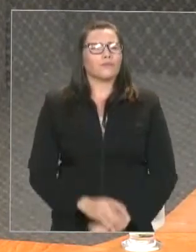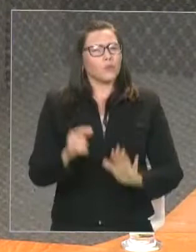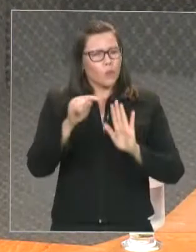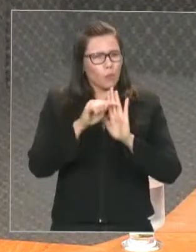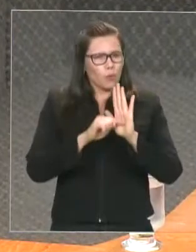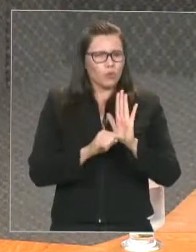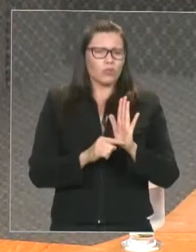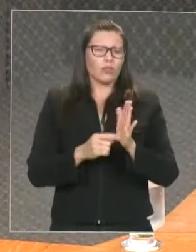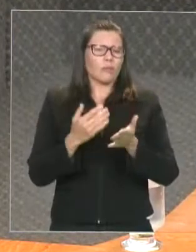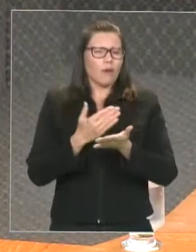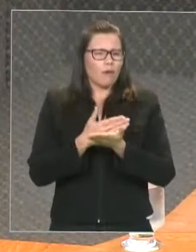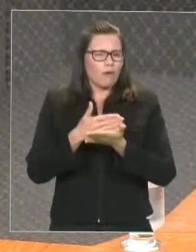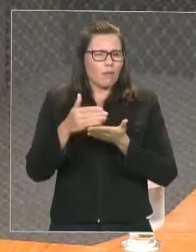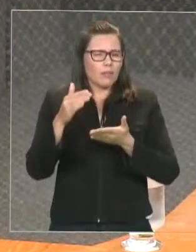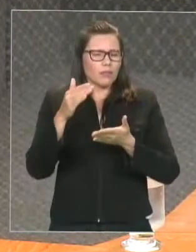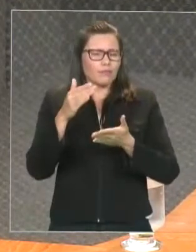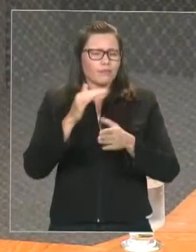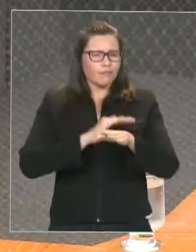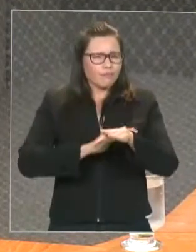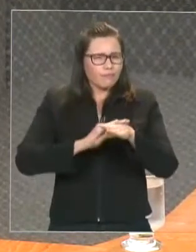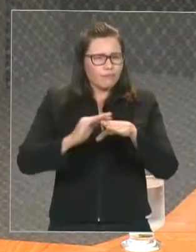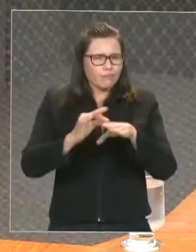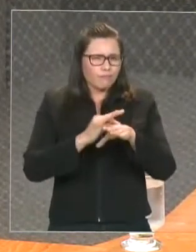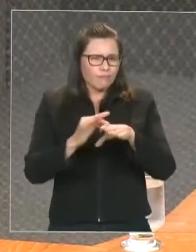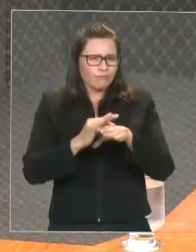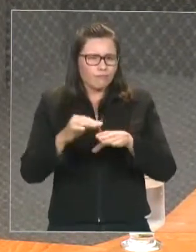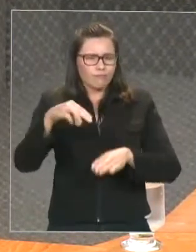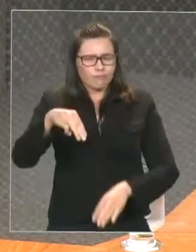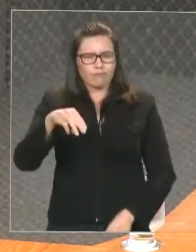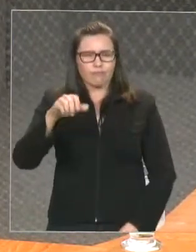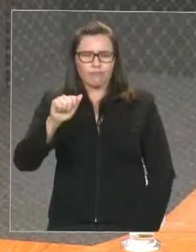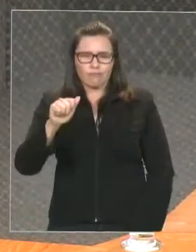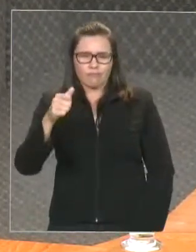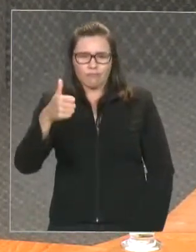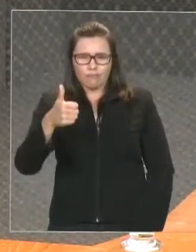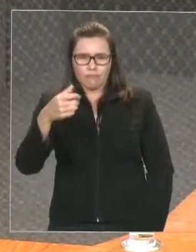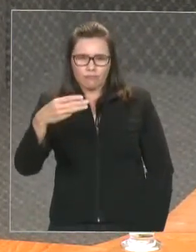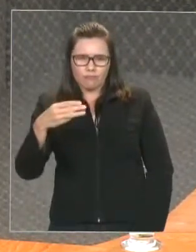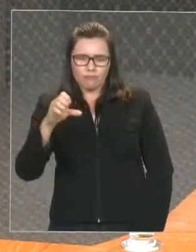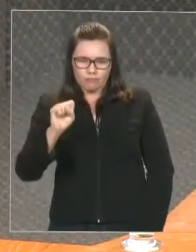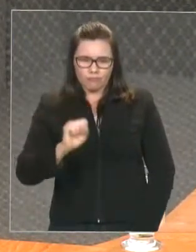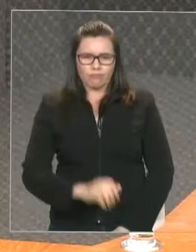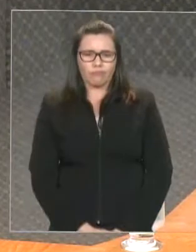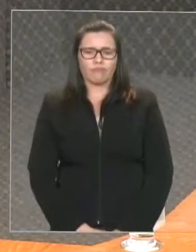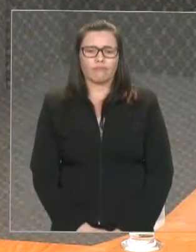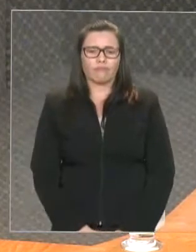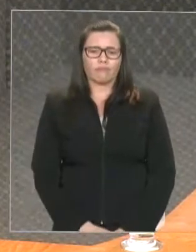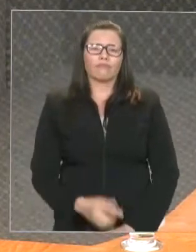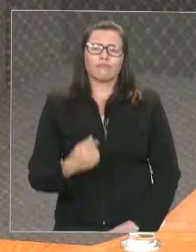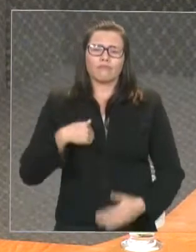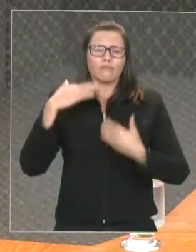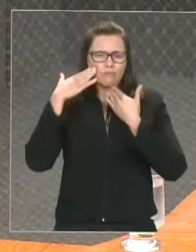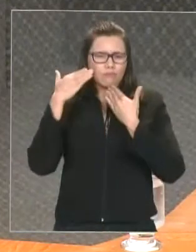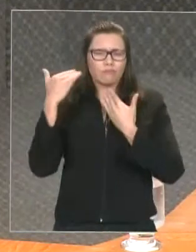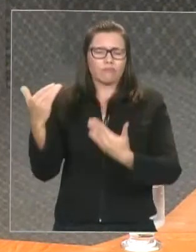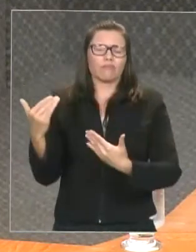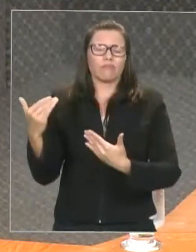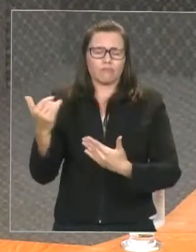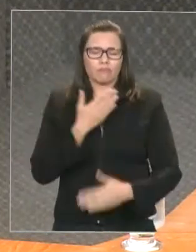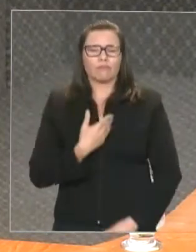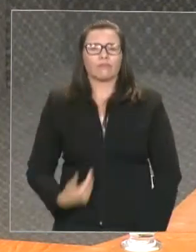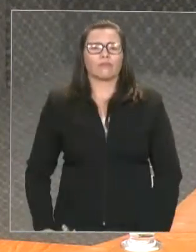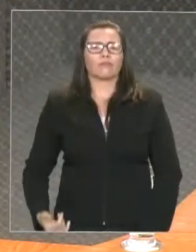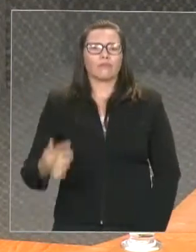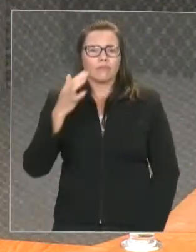o asfaltamento da MA-138. Inclusive o governador, que eu quero aqui agradecer ao governador, isso é importante, governador. O senhor